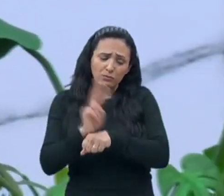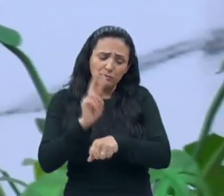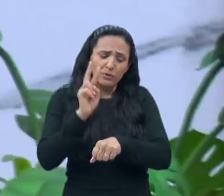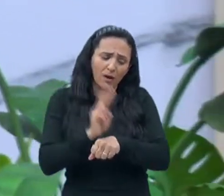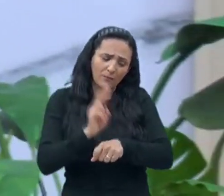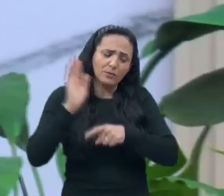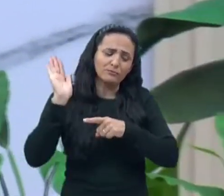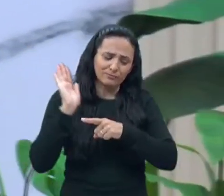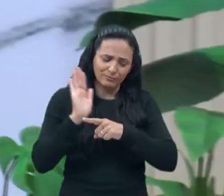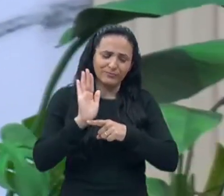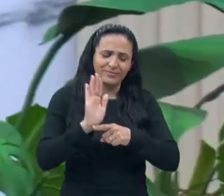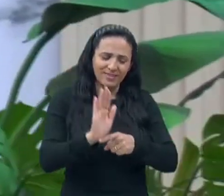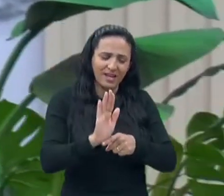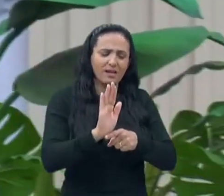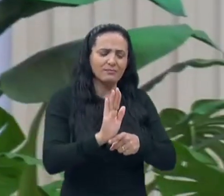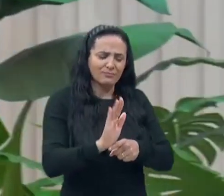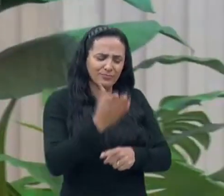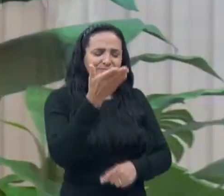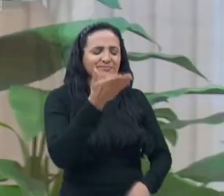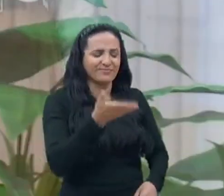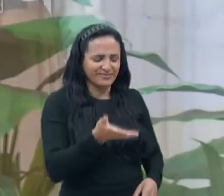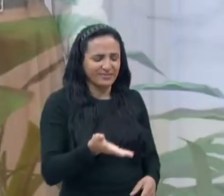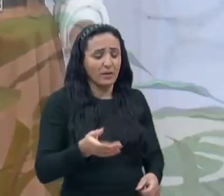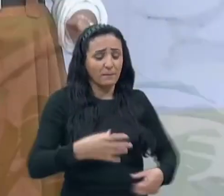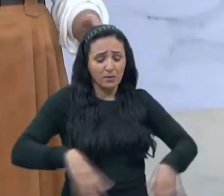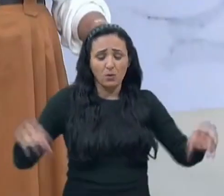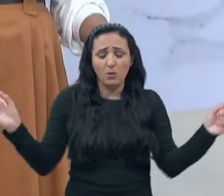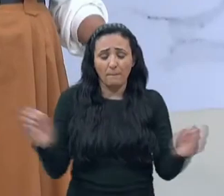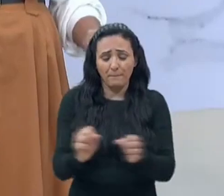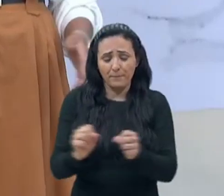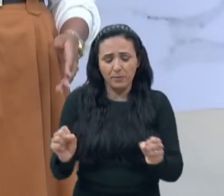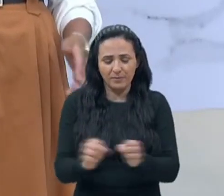questão de ali parar para o milagre